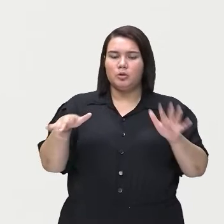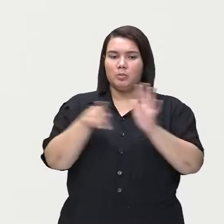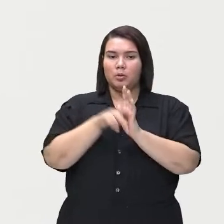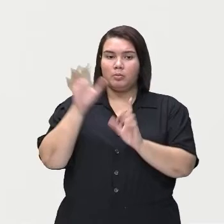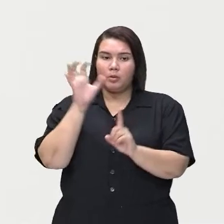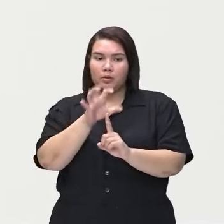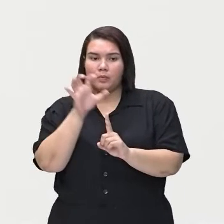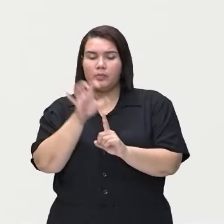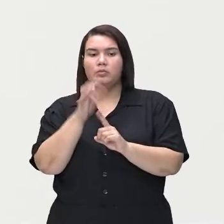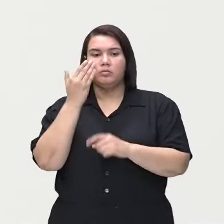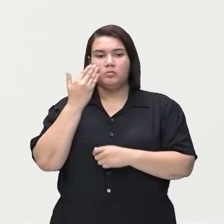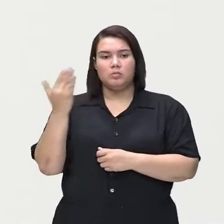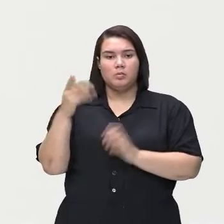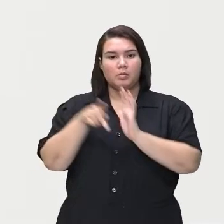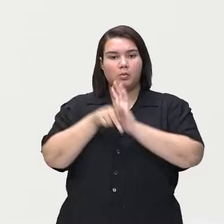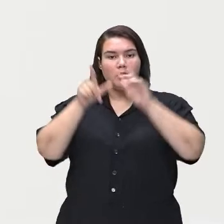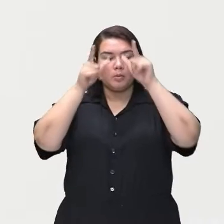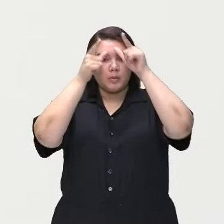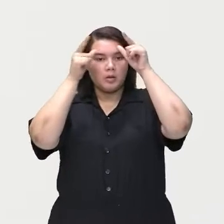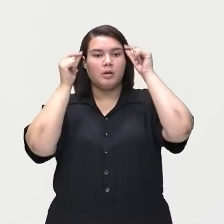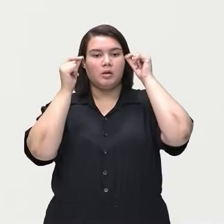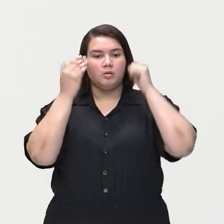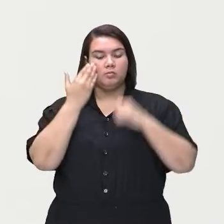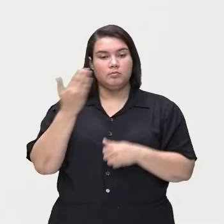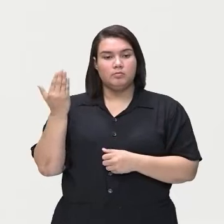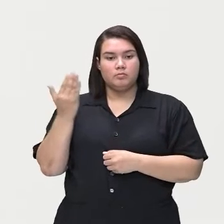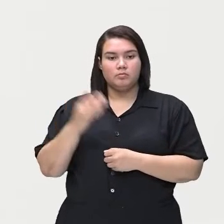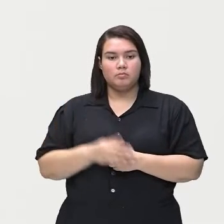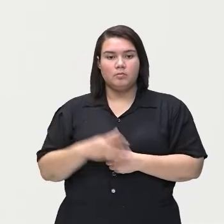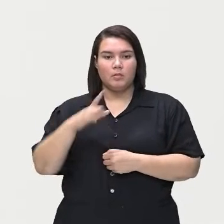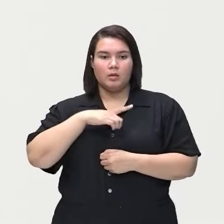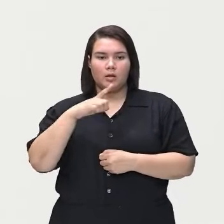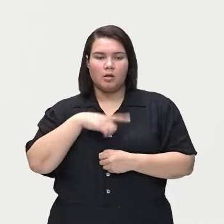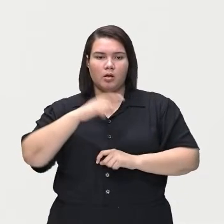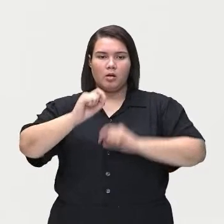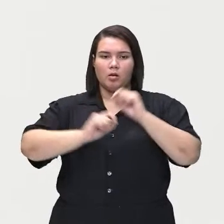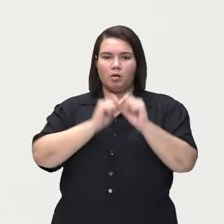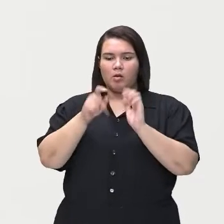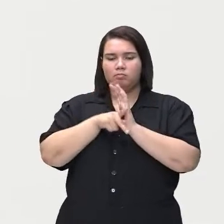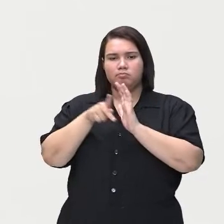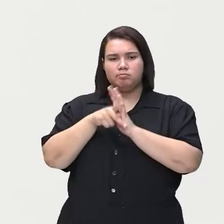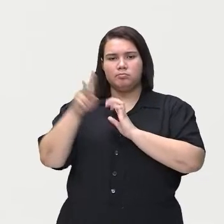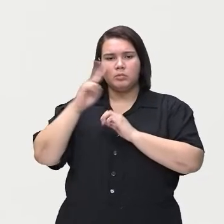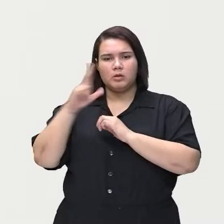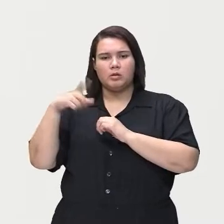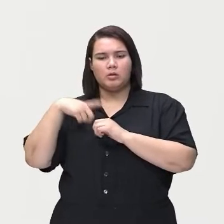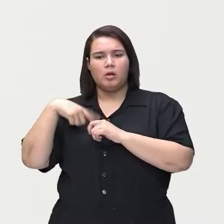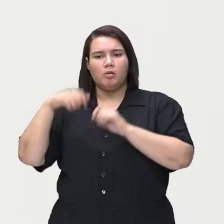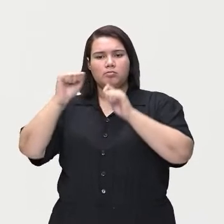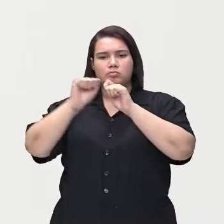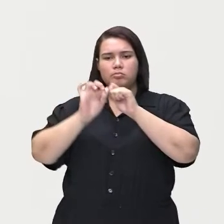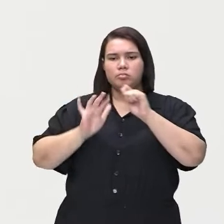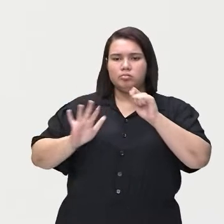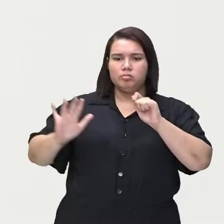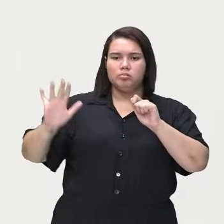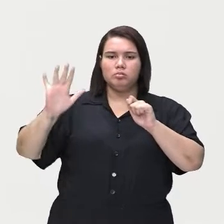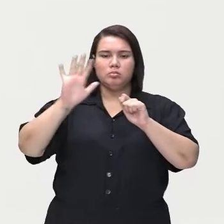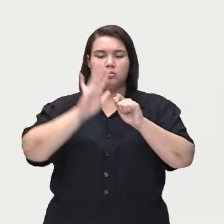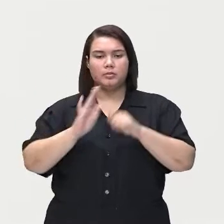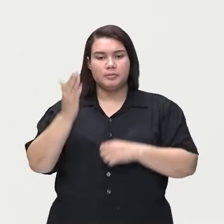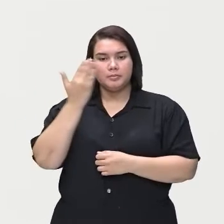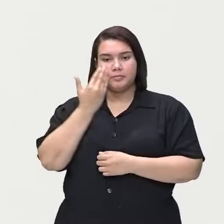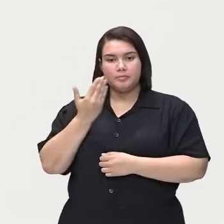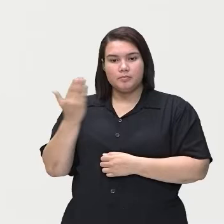influência aí dos assentamentos gregos. Ó, perceba que a gente tem aqui desde a Península Ibérica, a gente tem aqui uma pontinha dentro